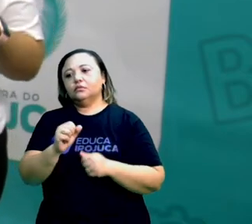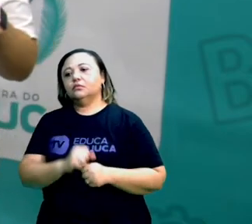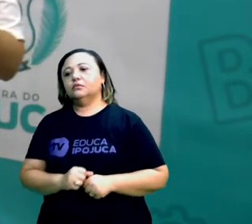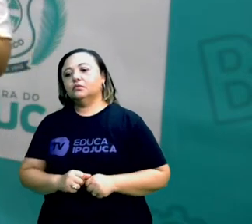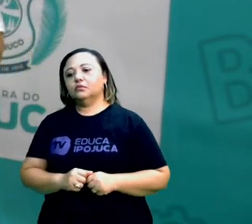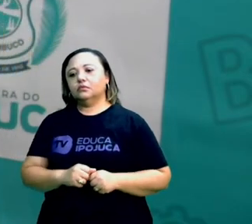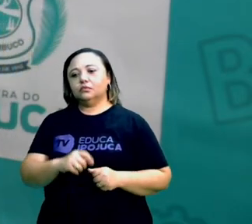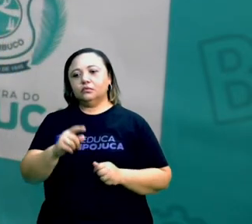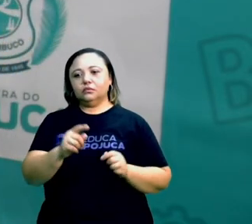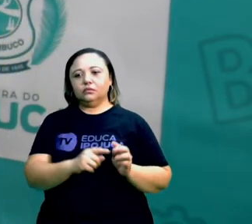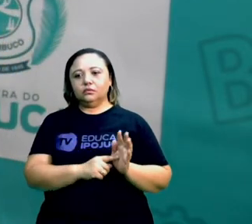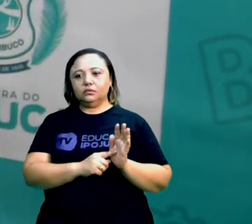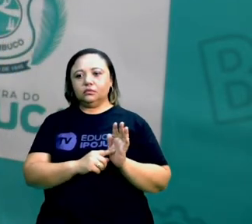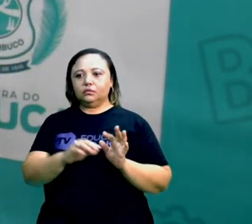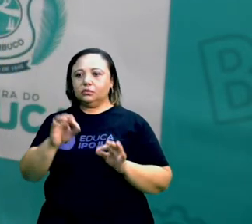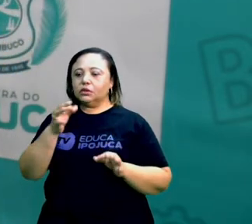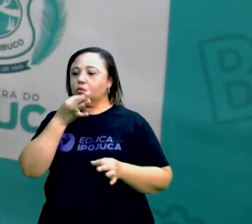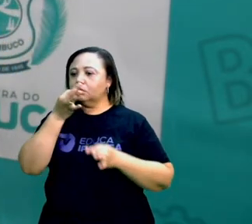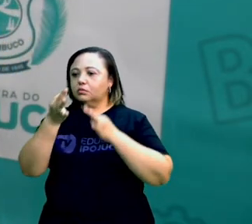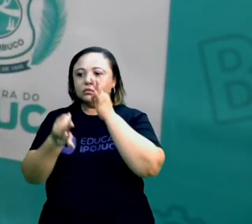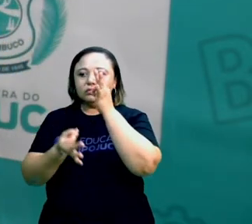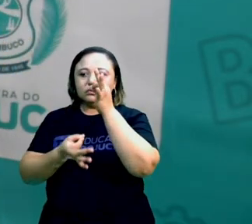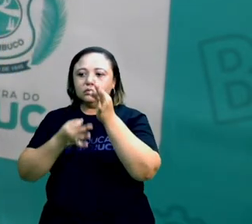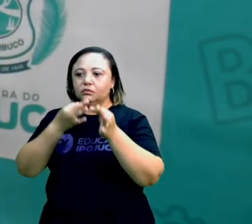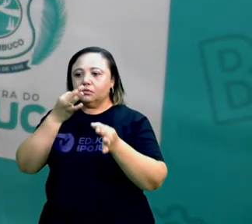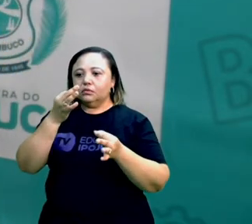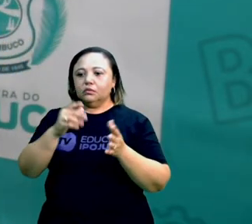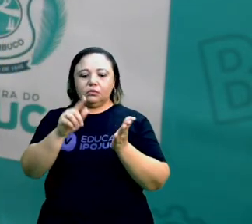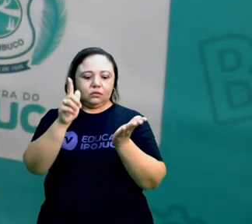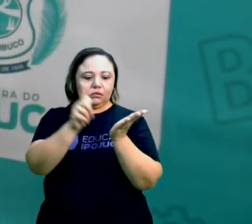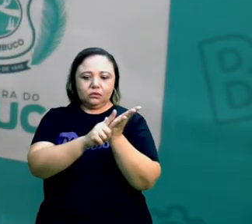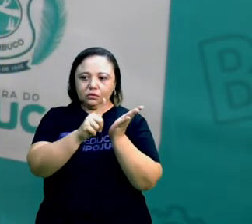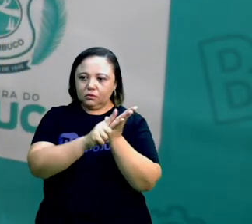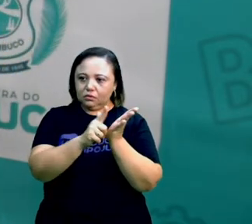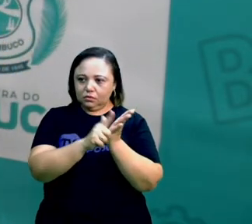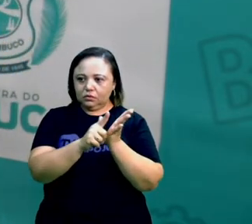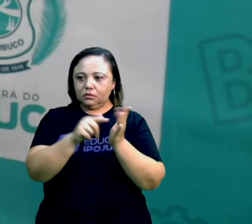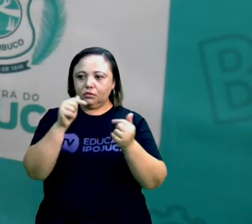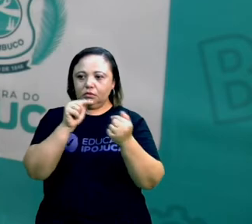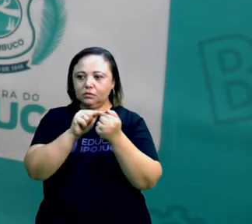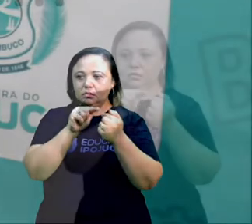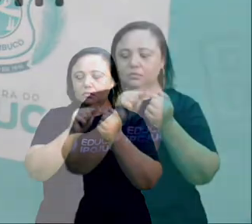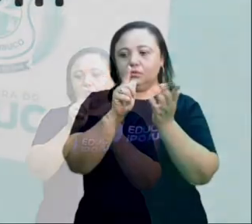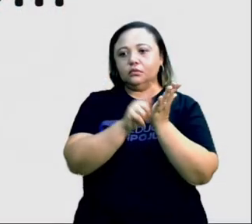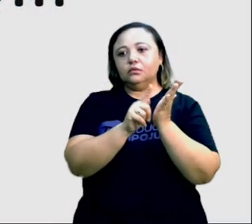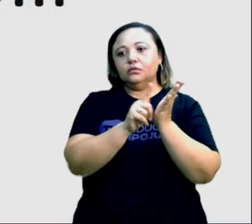fato. Então, é opinativo, mas é a opinião do jornal.